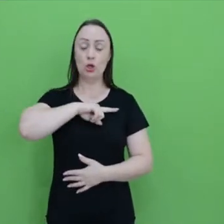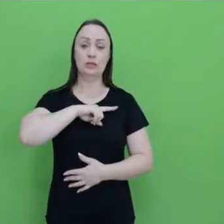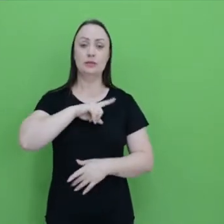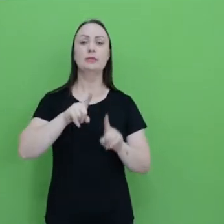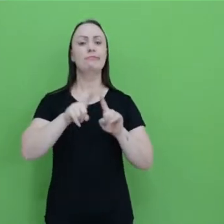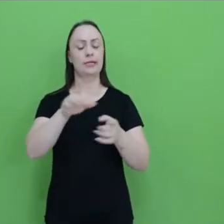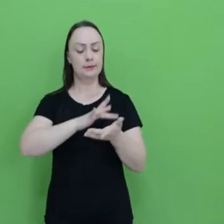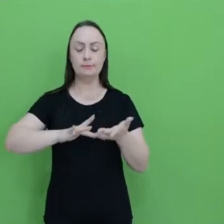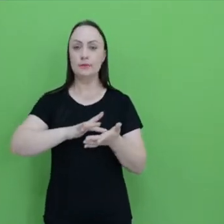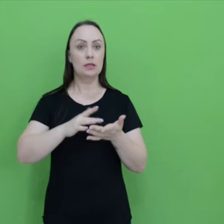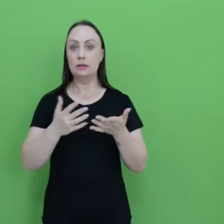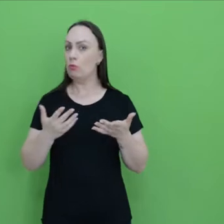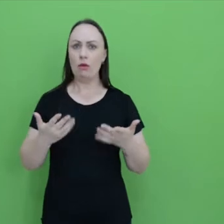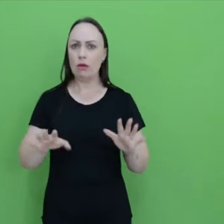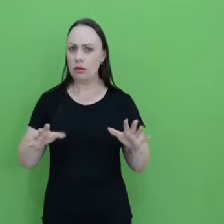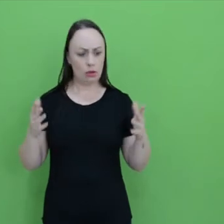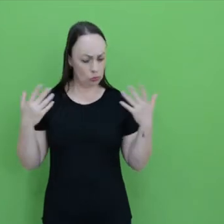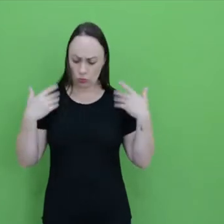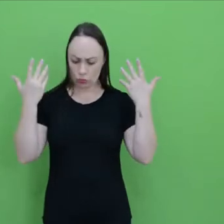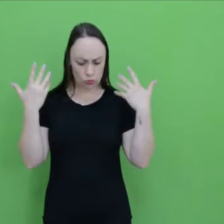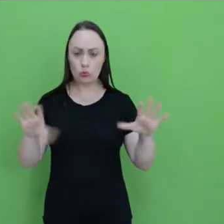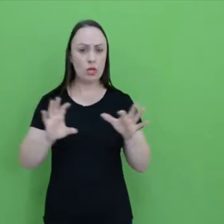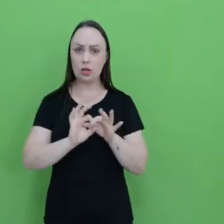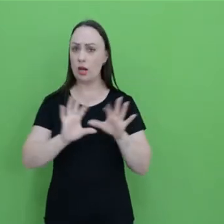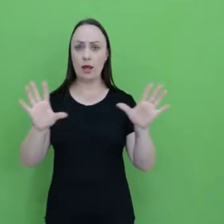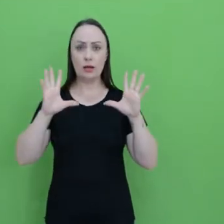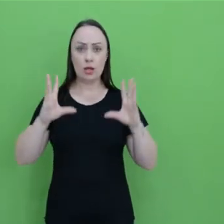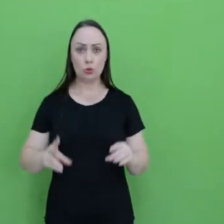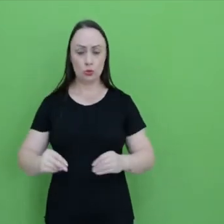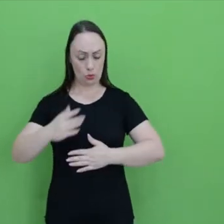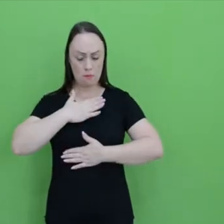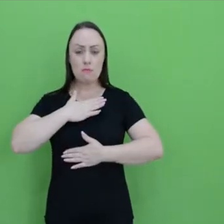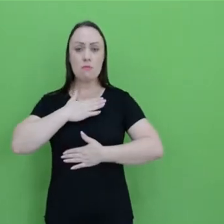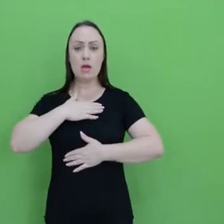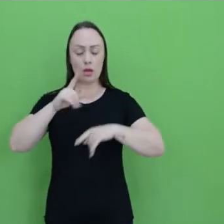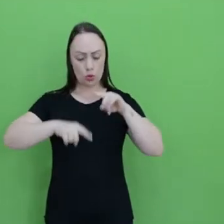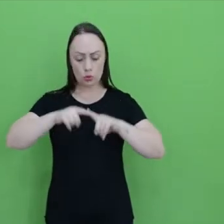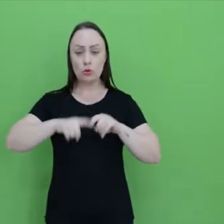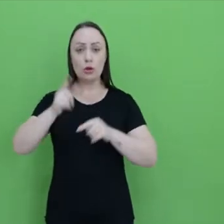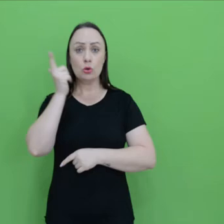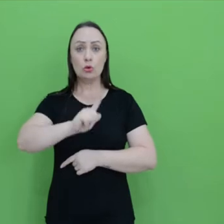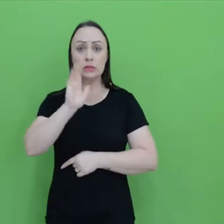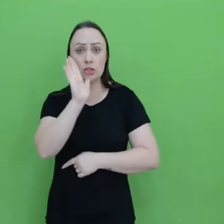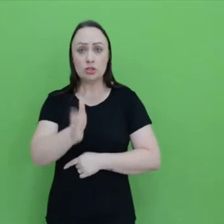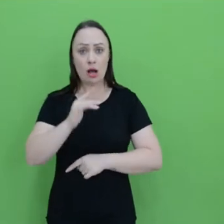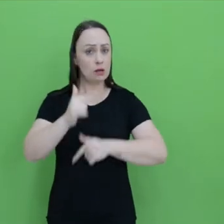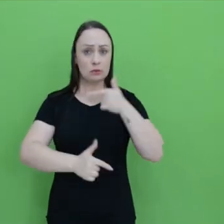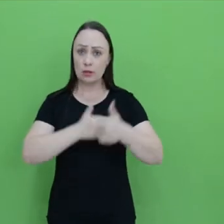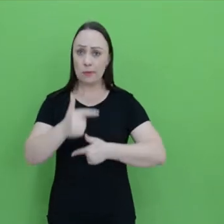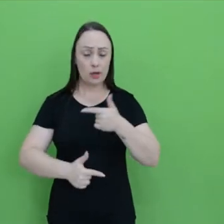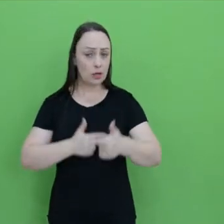os ciganos não queriam abrir mão de tudo aquilo que eles tinham conquistado com tanto